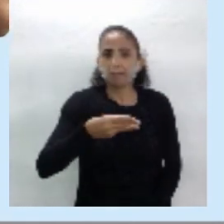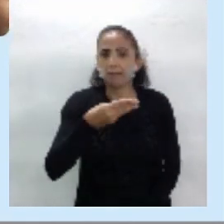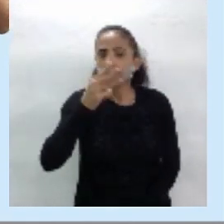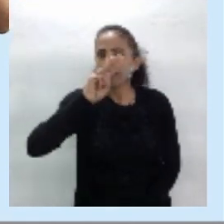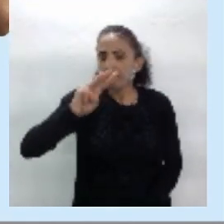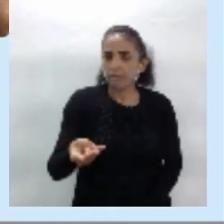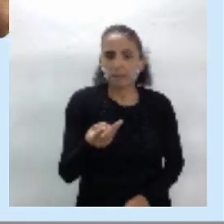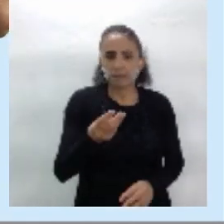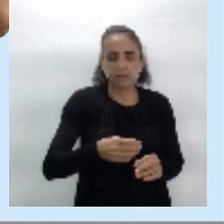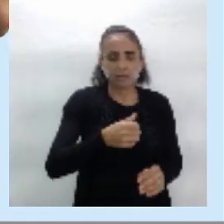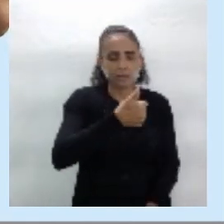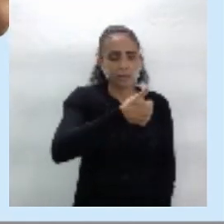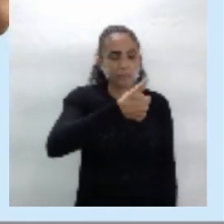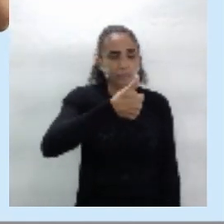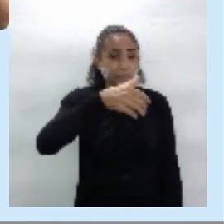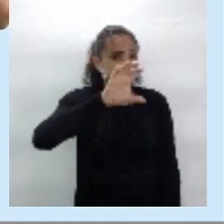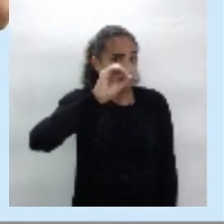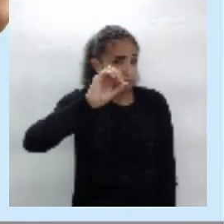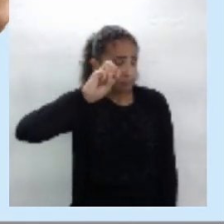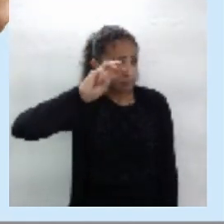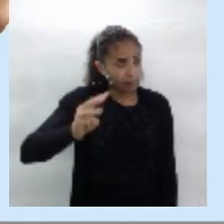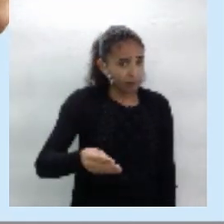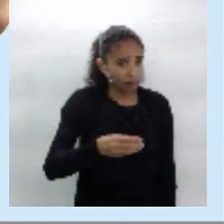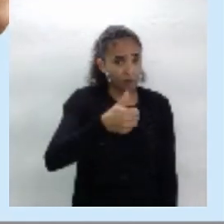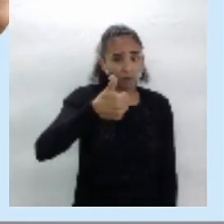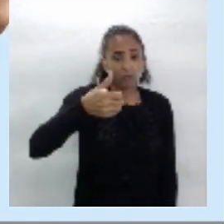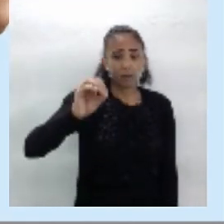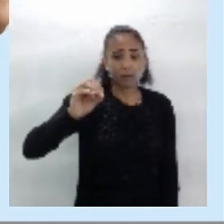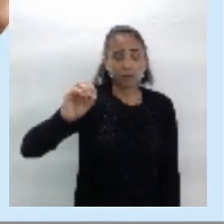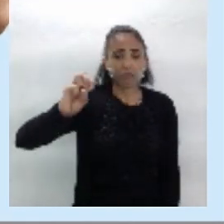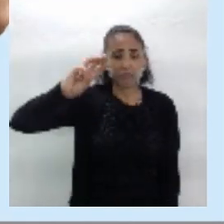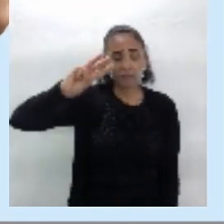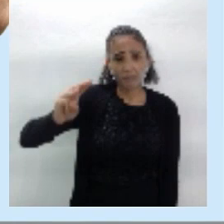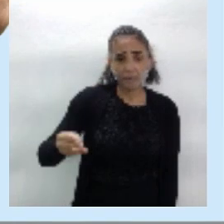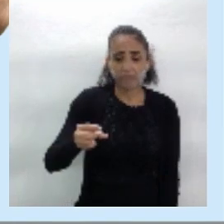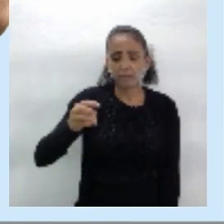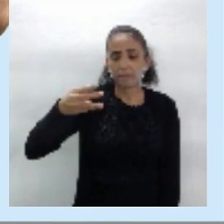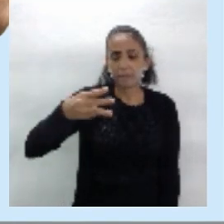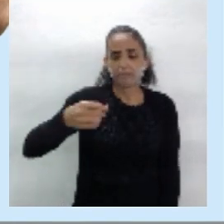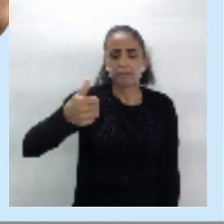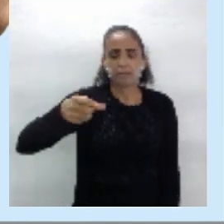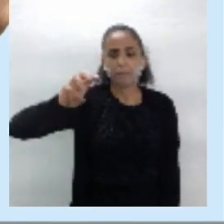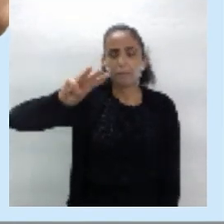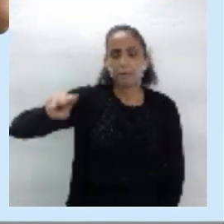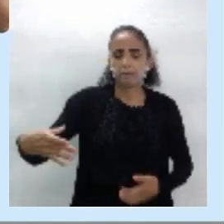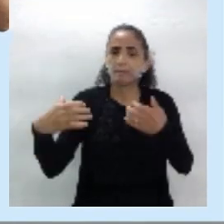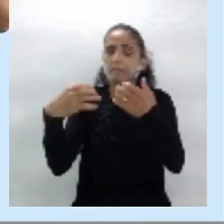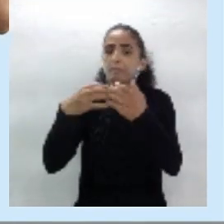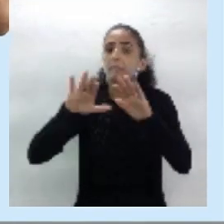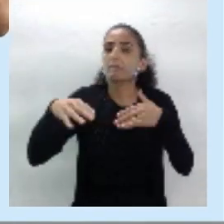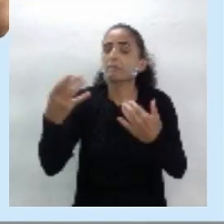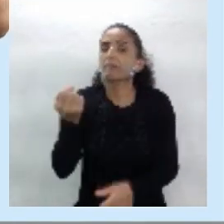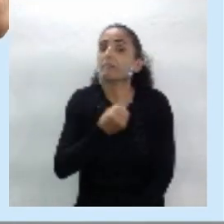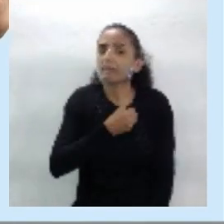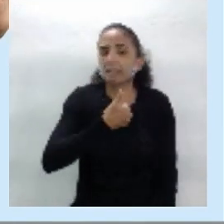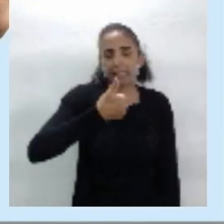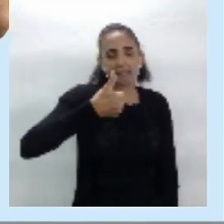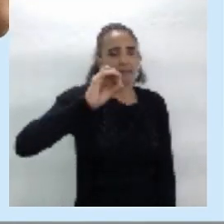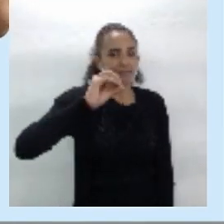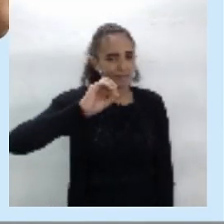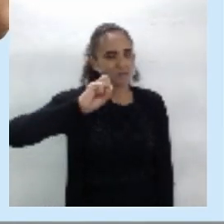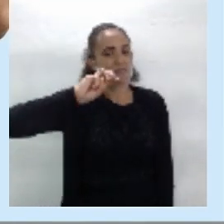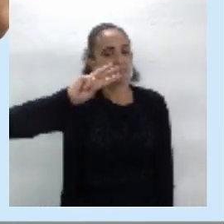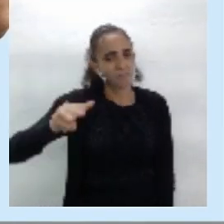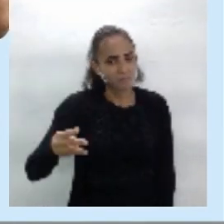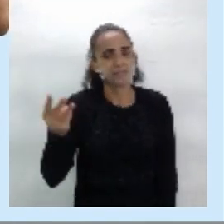temos 10 milhões, 100 milhões. 31 milhões está mais perto de 10 milhões.